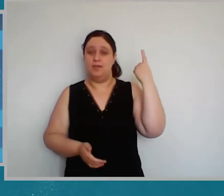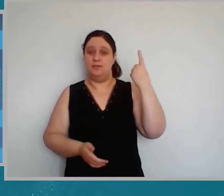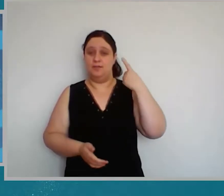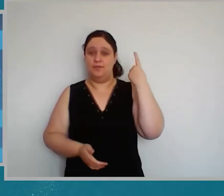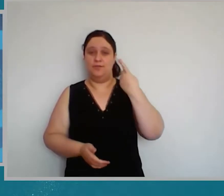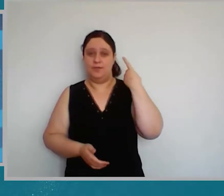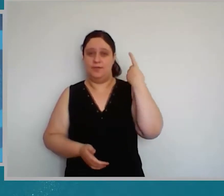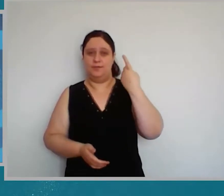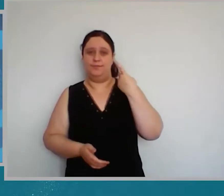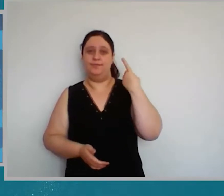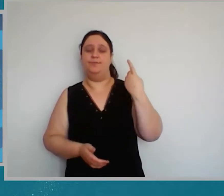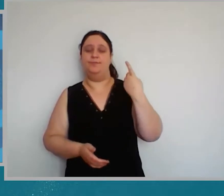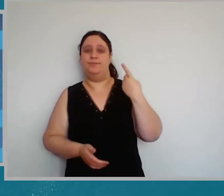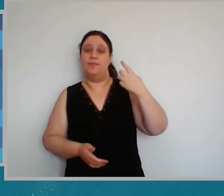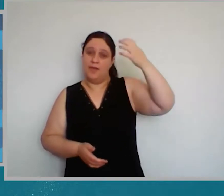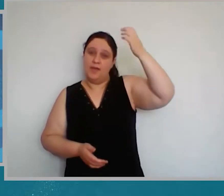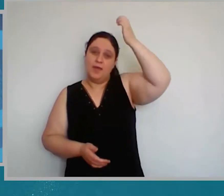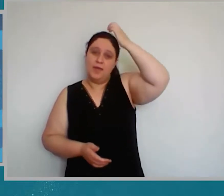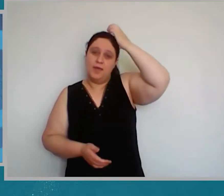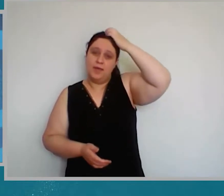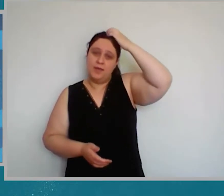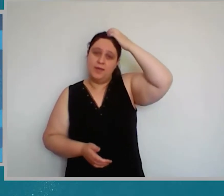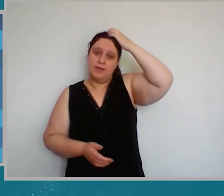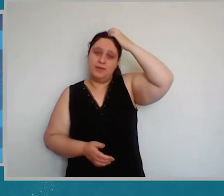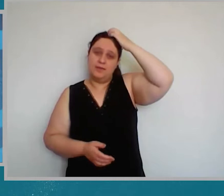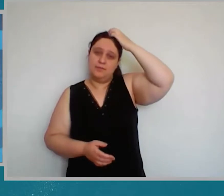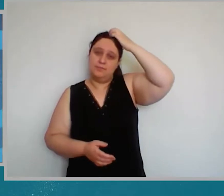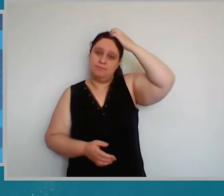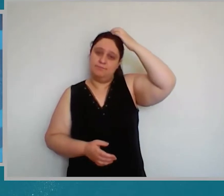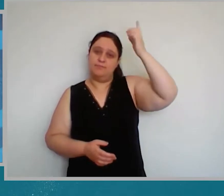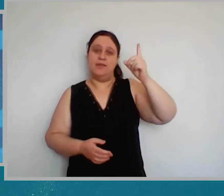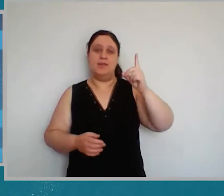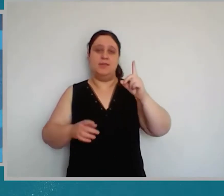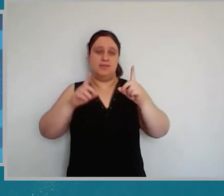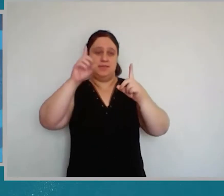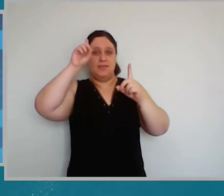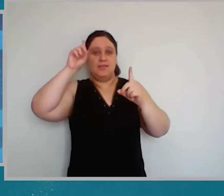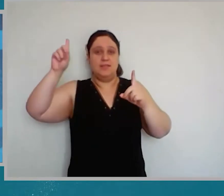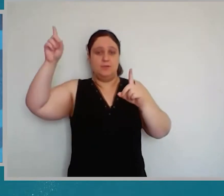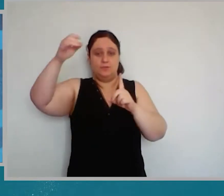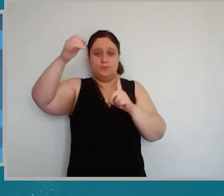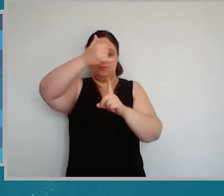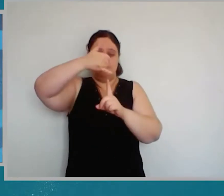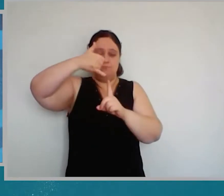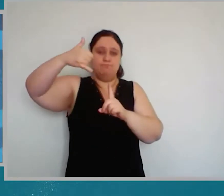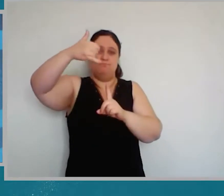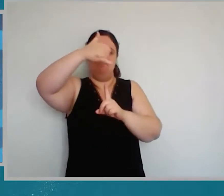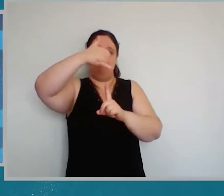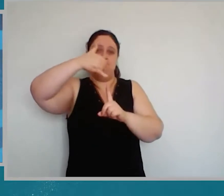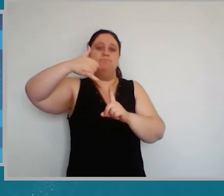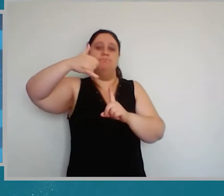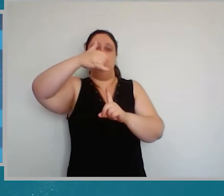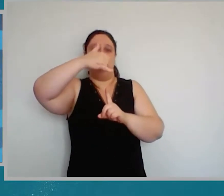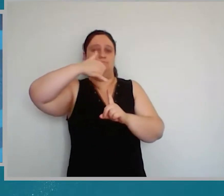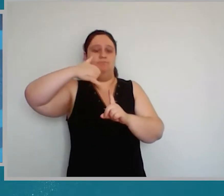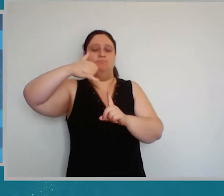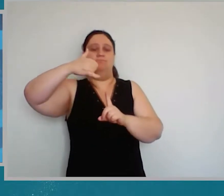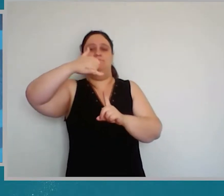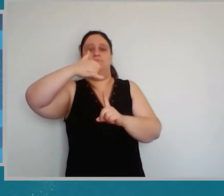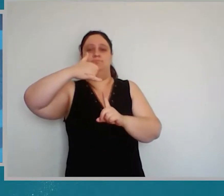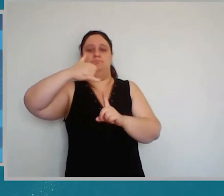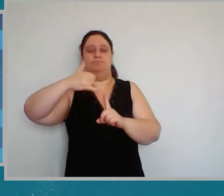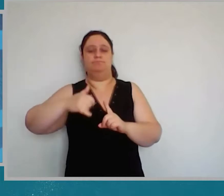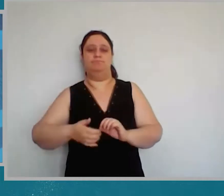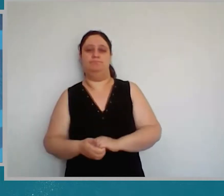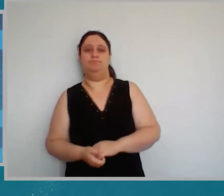rei ungido por Deus para reger um povo eleito. E nesse livro, o Filho de Deus,